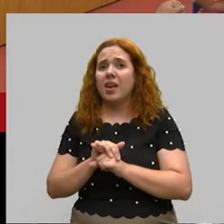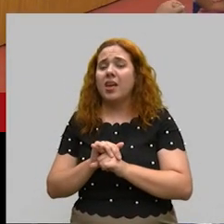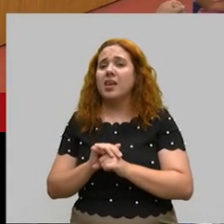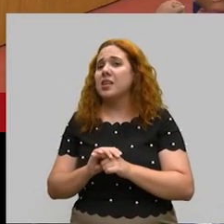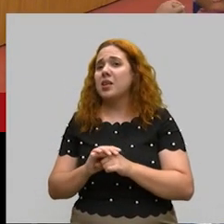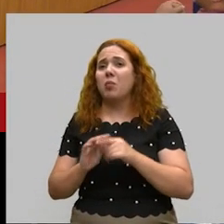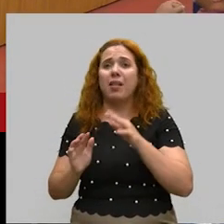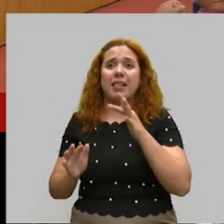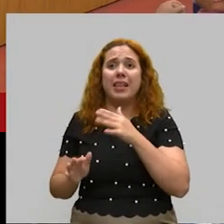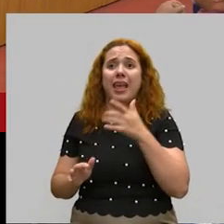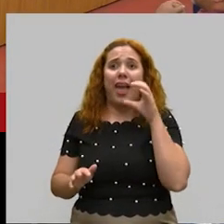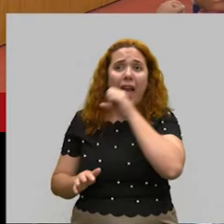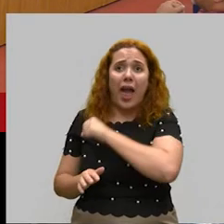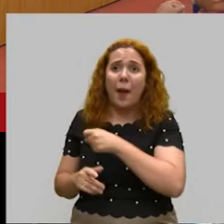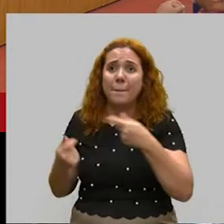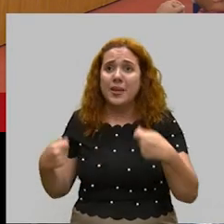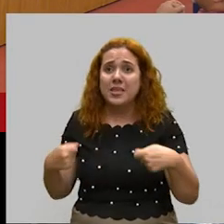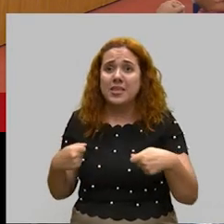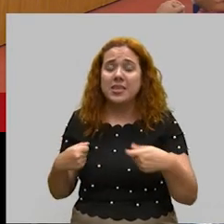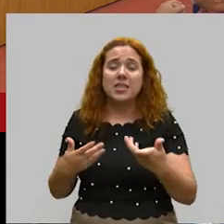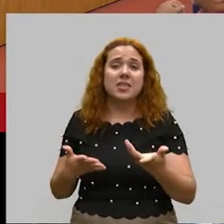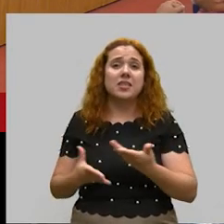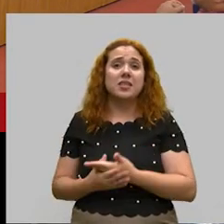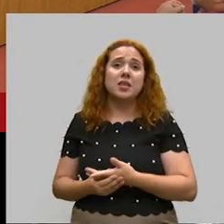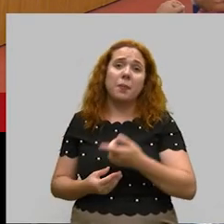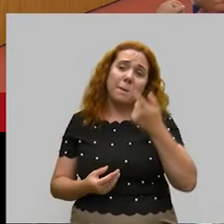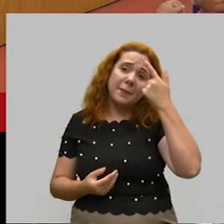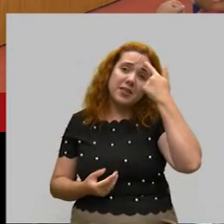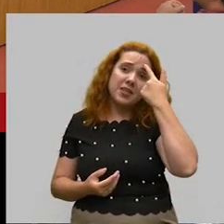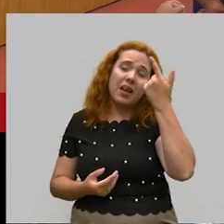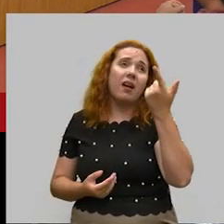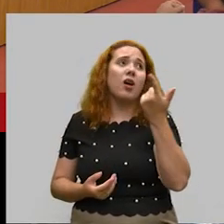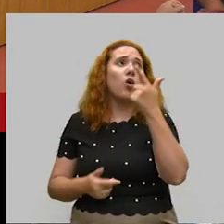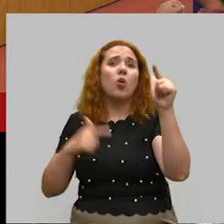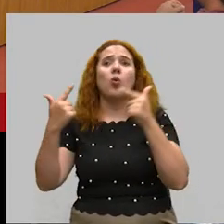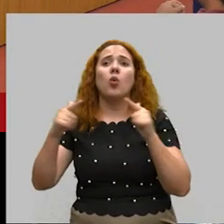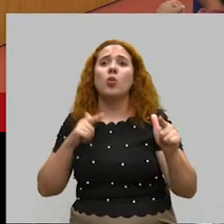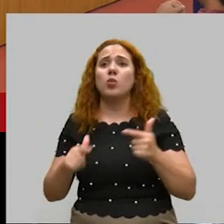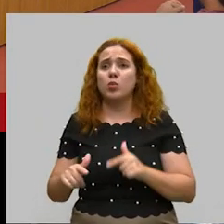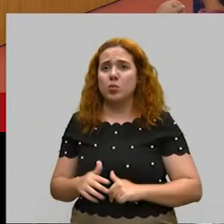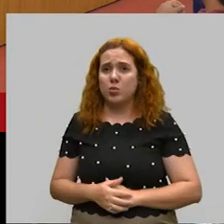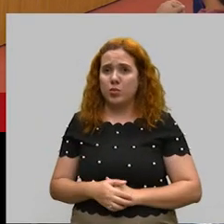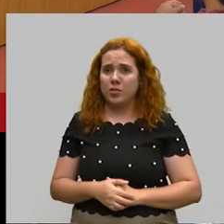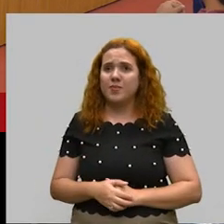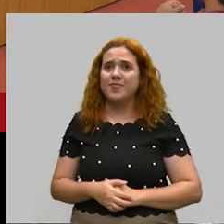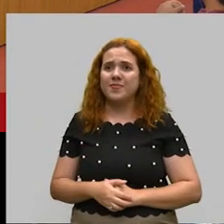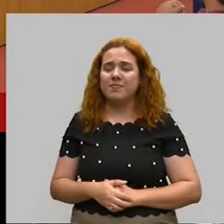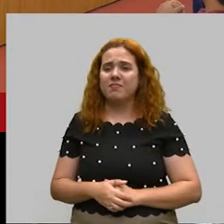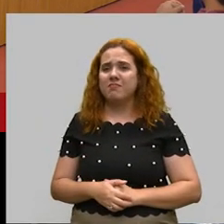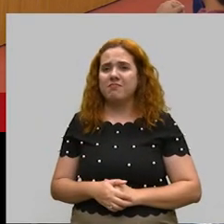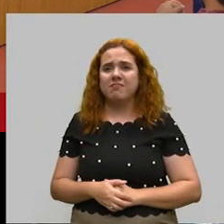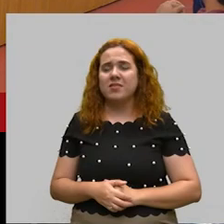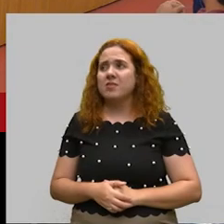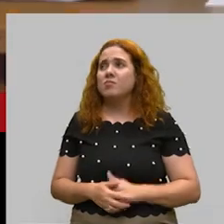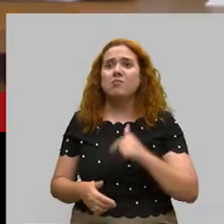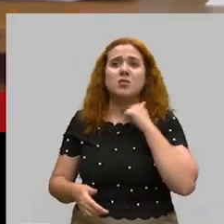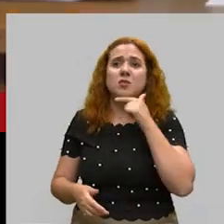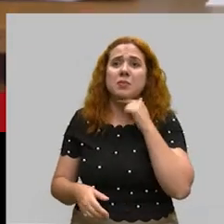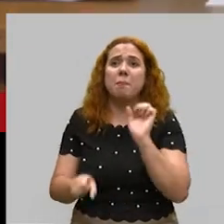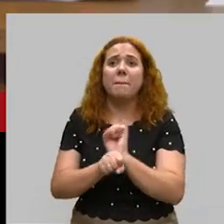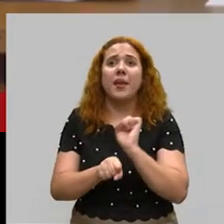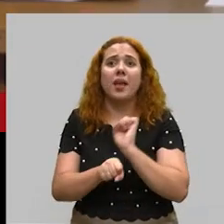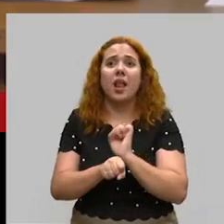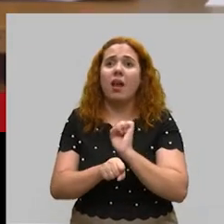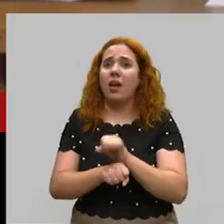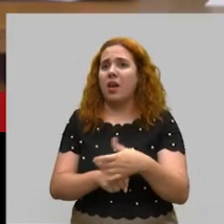urgência tem algo que poderia que assim a gente tem que pensar em outros planos que na verdade não dá assim não dá para esperar muito